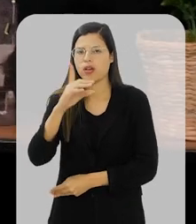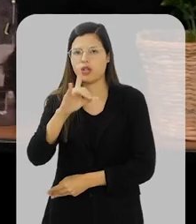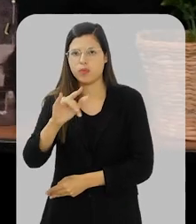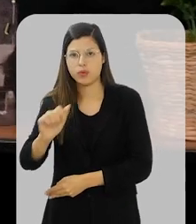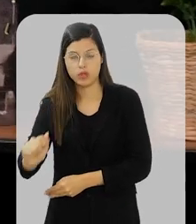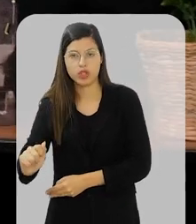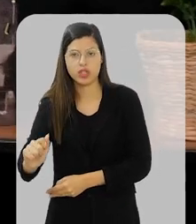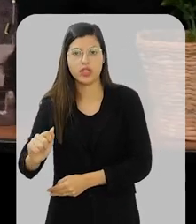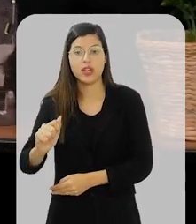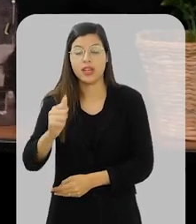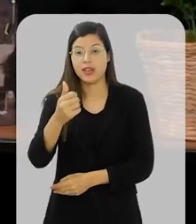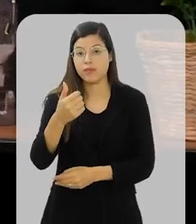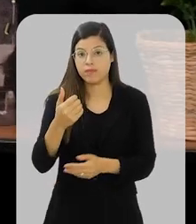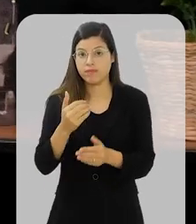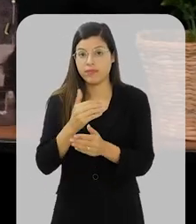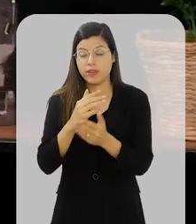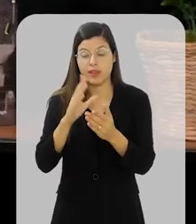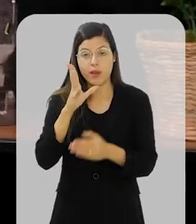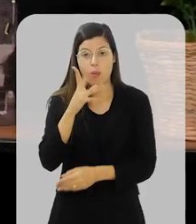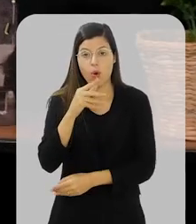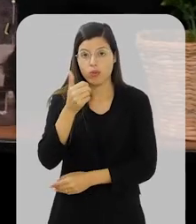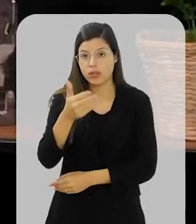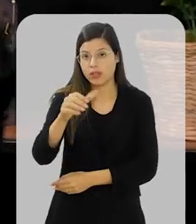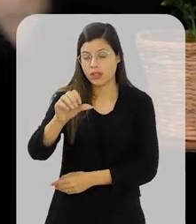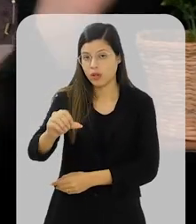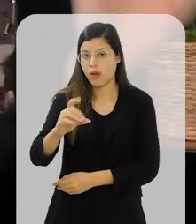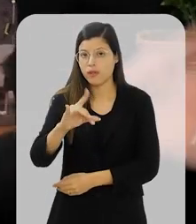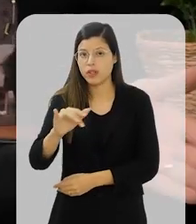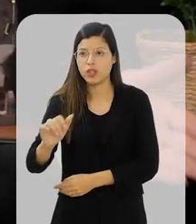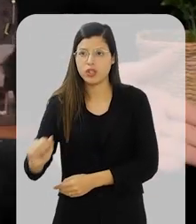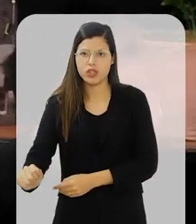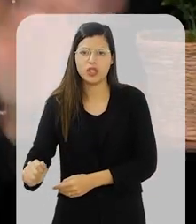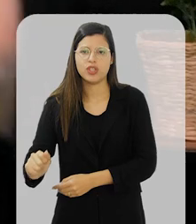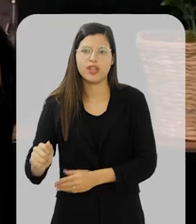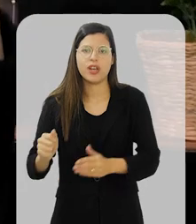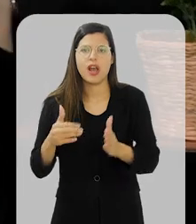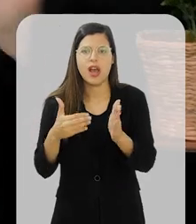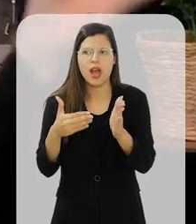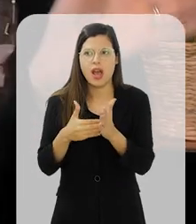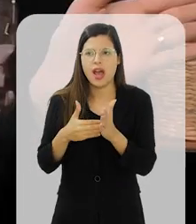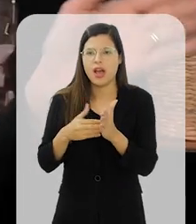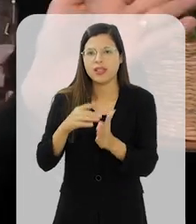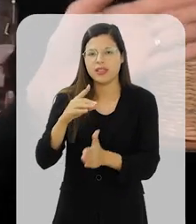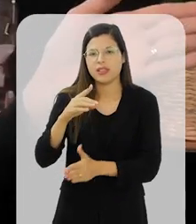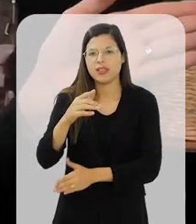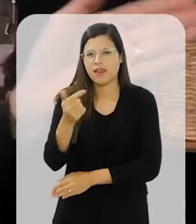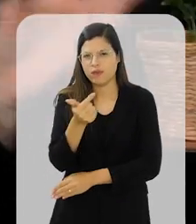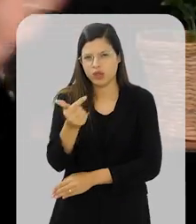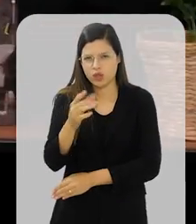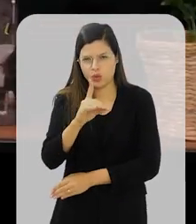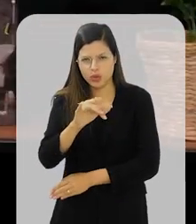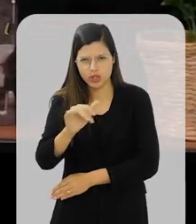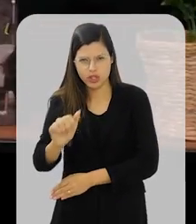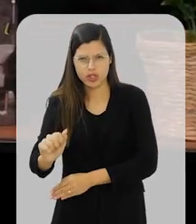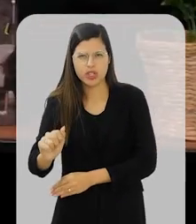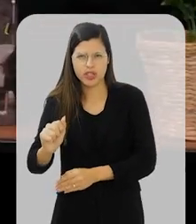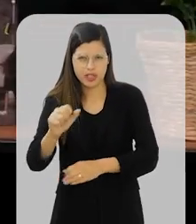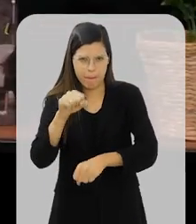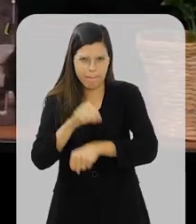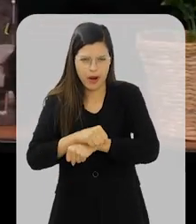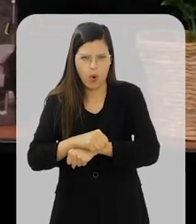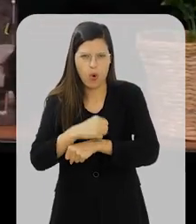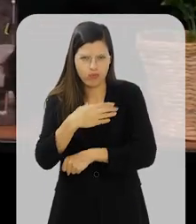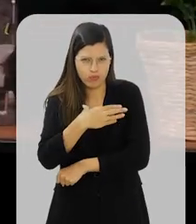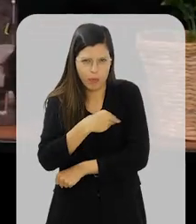19 dias. A partir do segundo dia de vida até o dia do desmame, que foi com 22 dias de vida. Então, esse